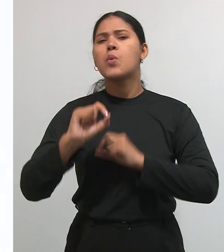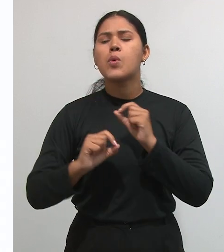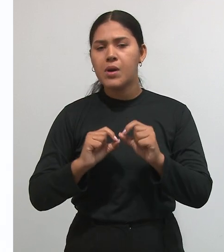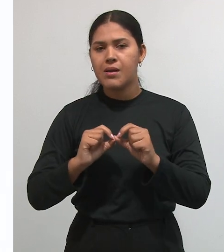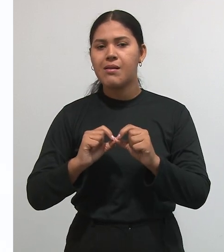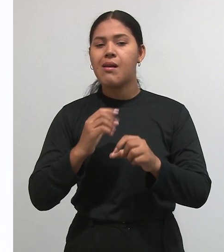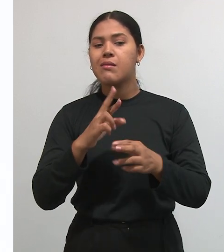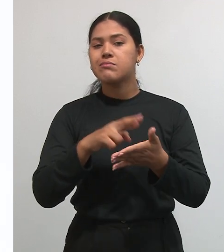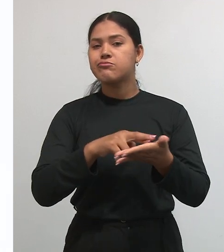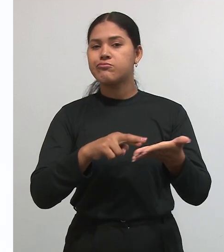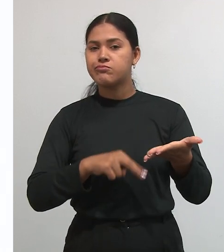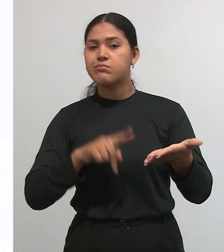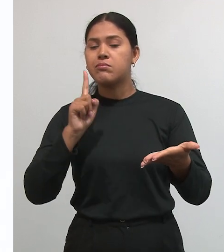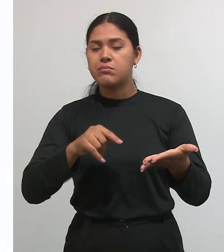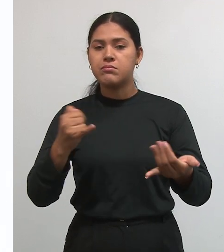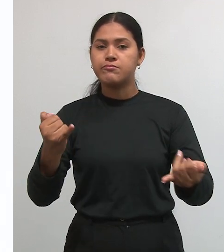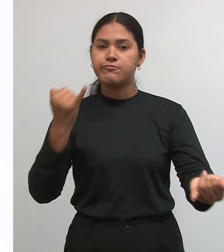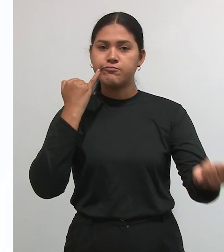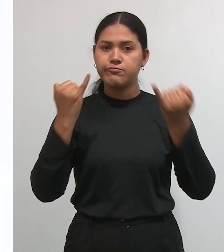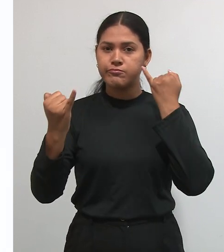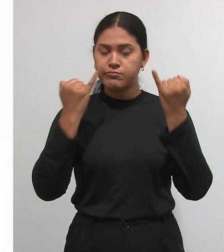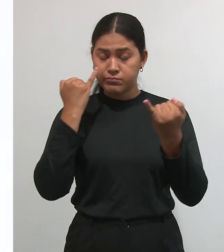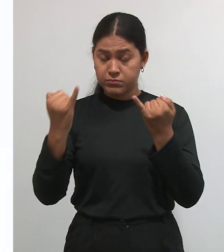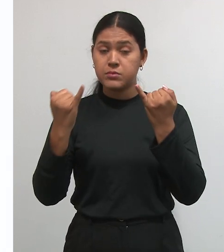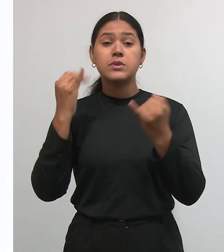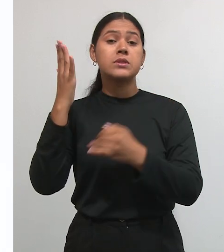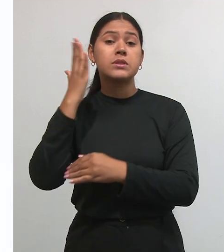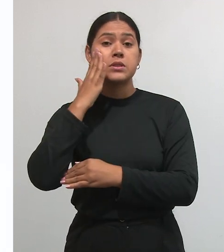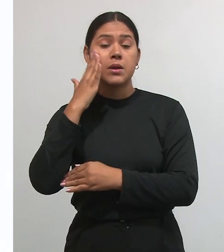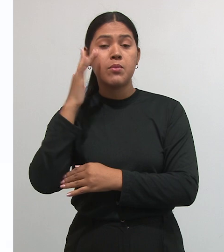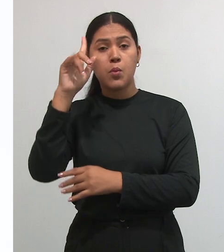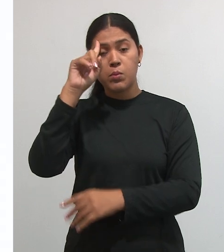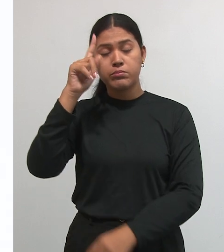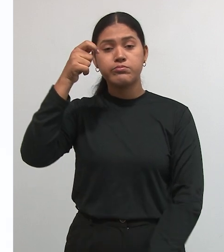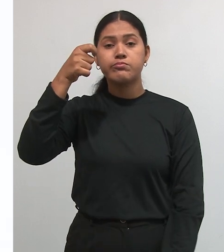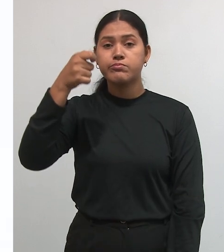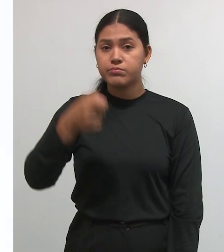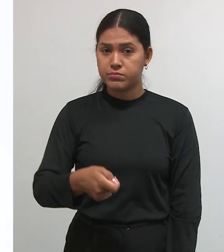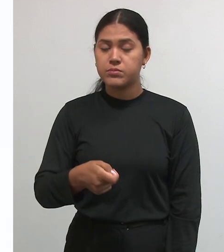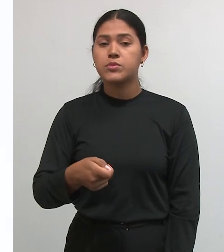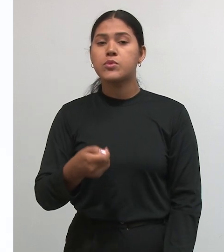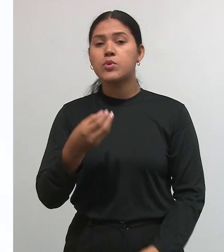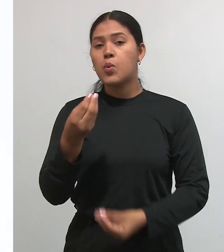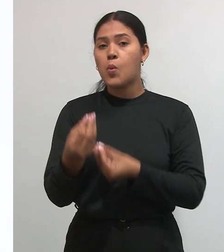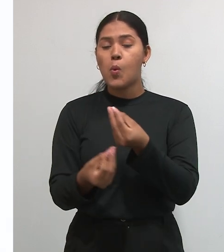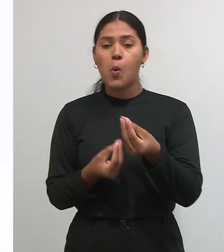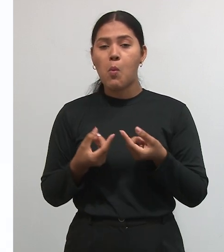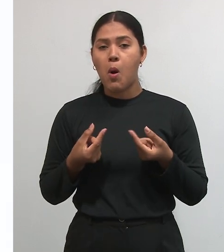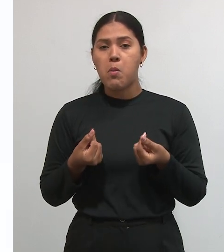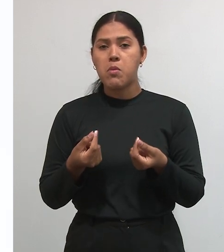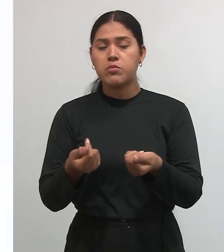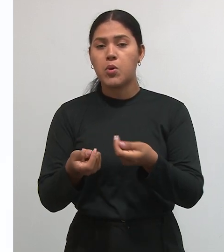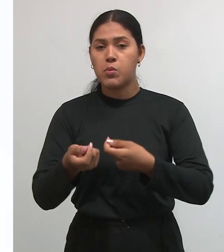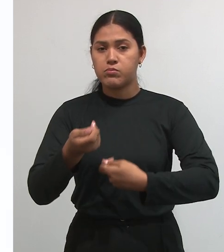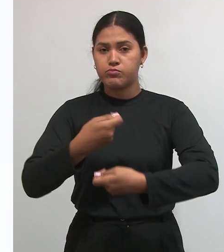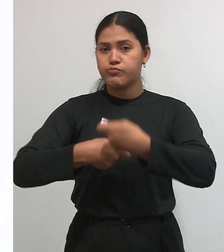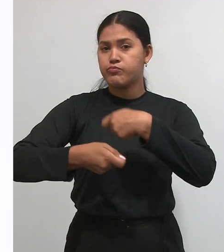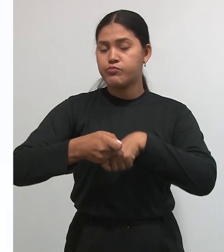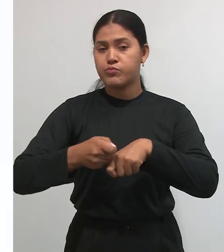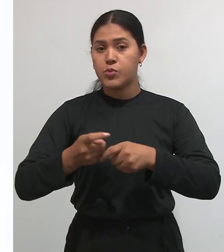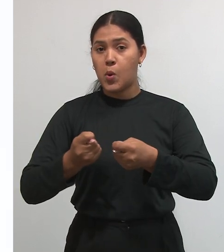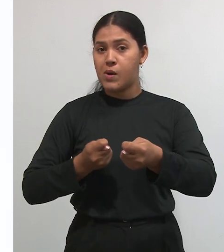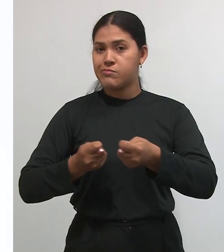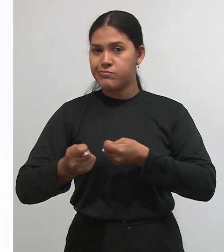gerar informações para tomada de decisão. Então a gente pode pensar lá na licitação